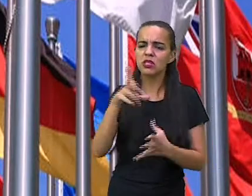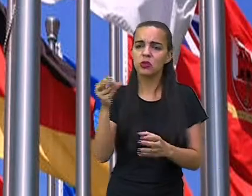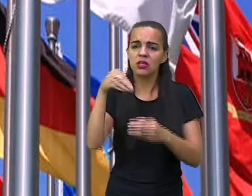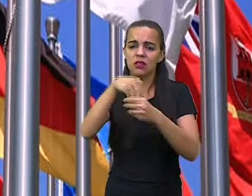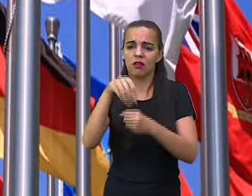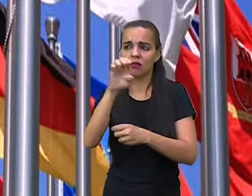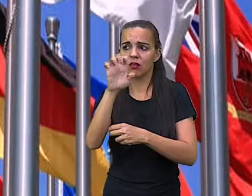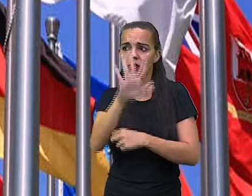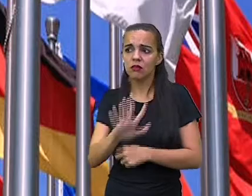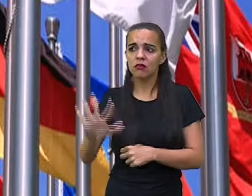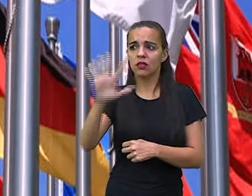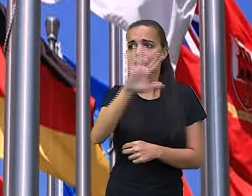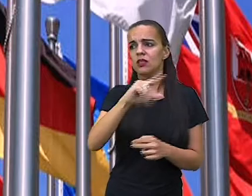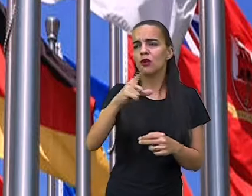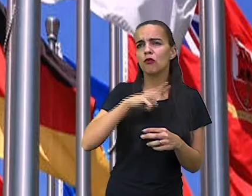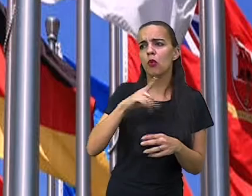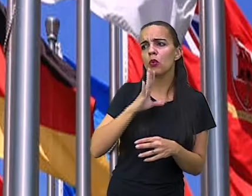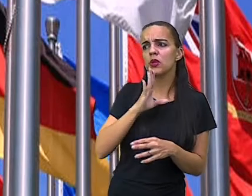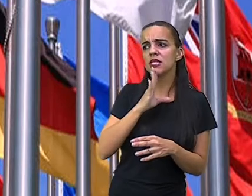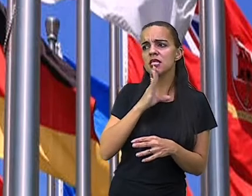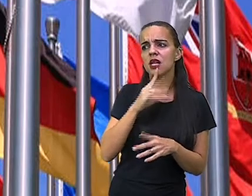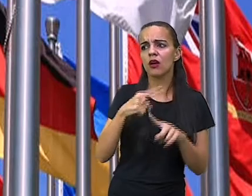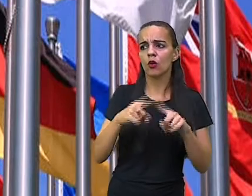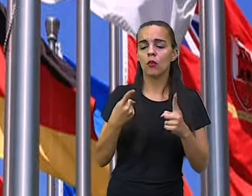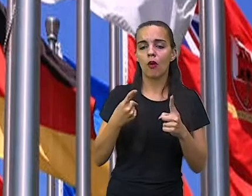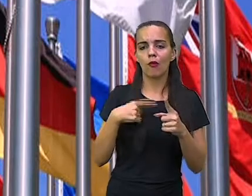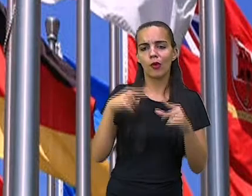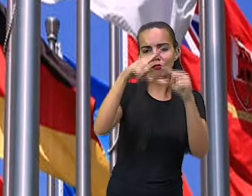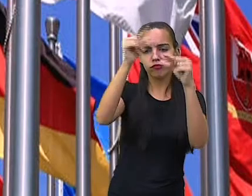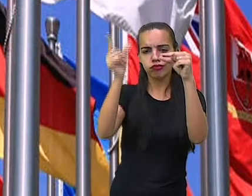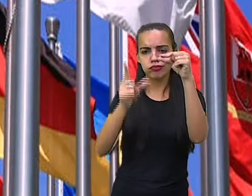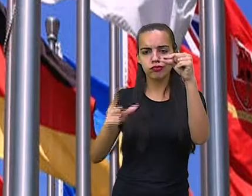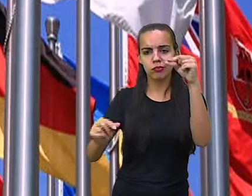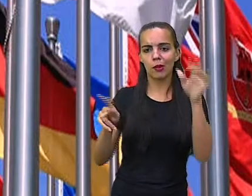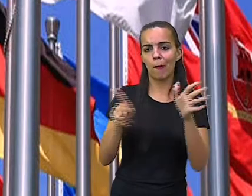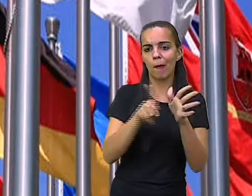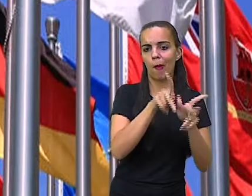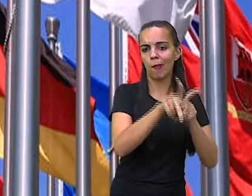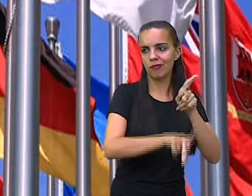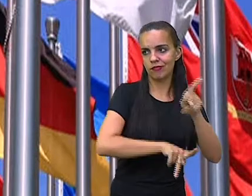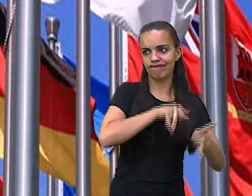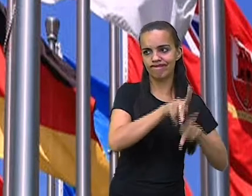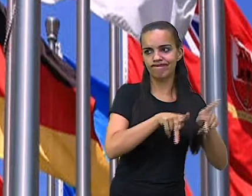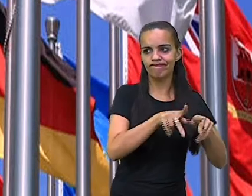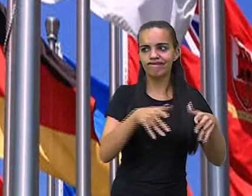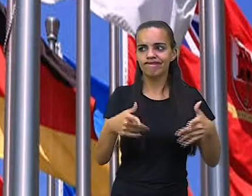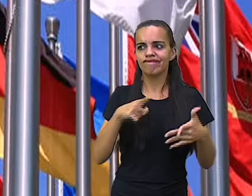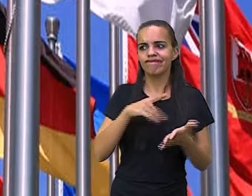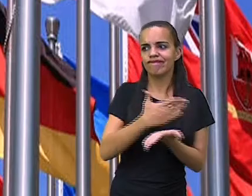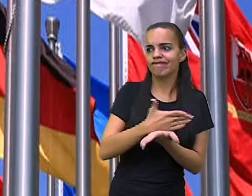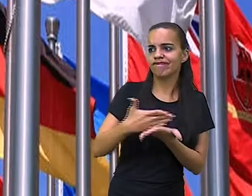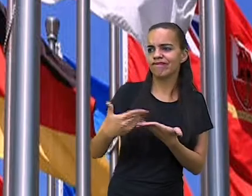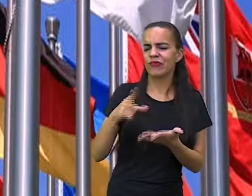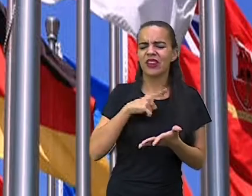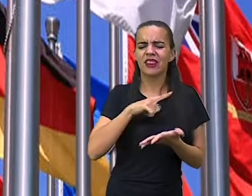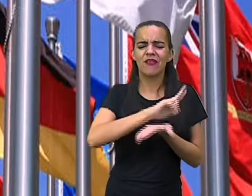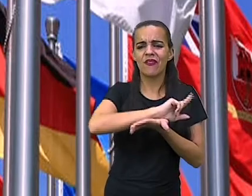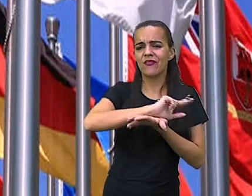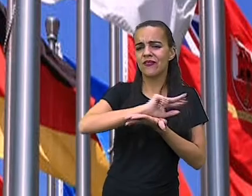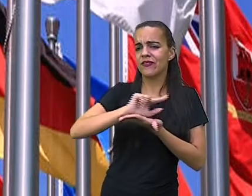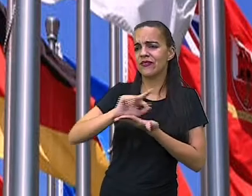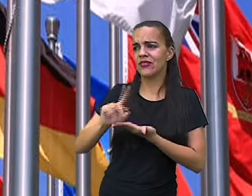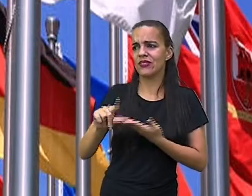Europa, momento que ficou conhecido como a Primavera dos Povos. Foi neste momento, após diversas guerras,